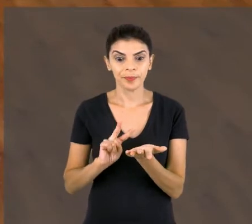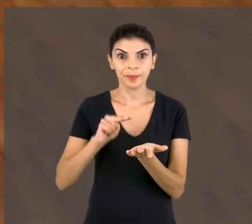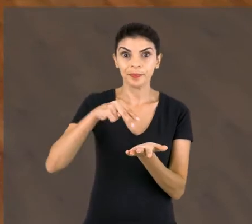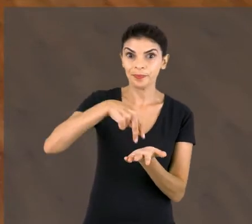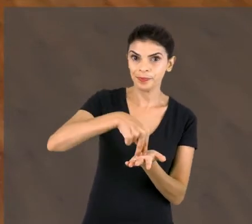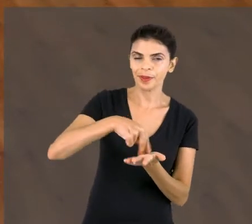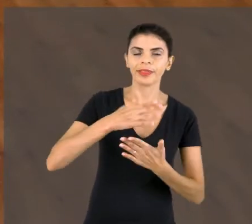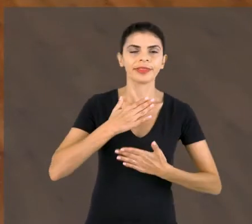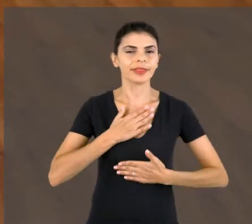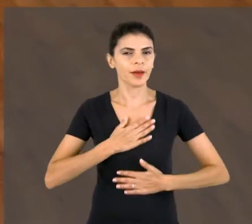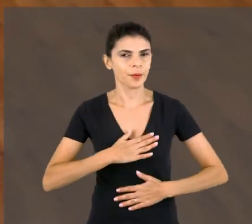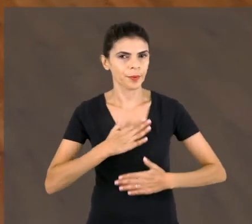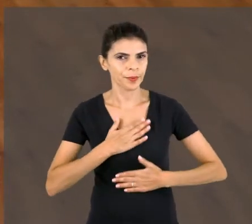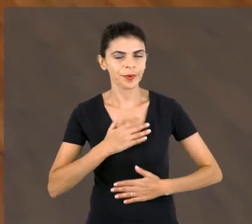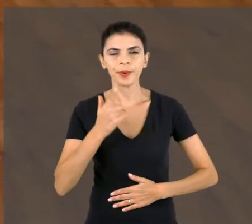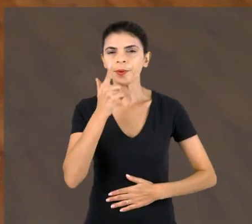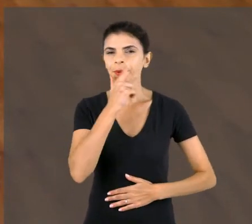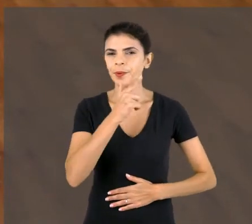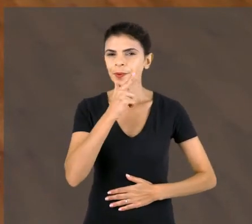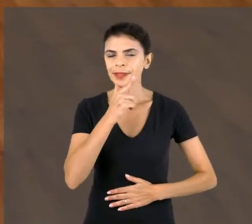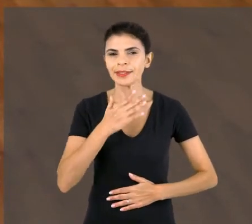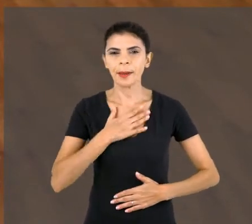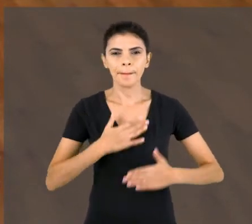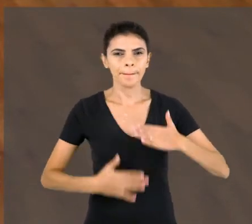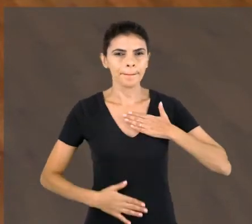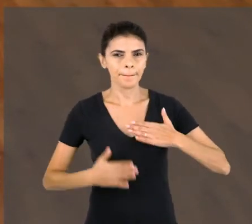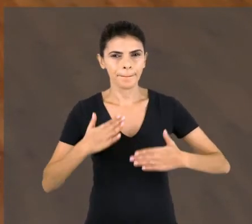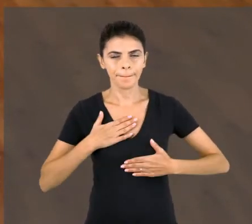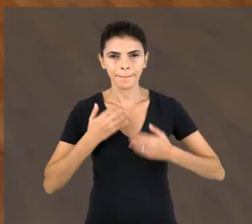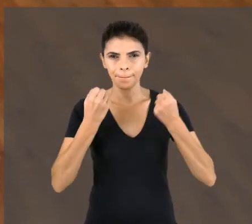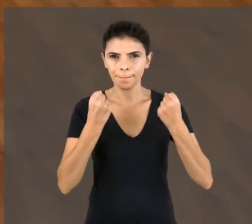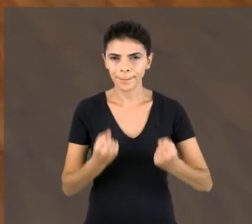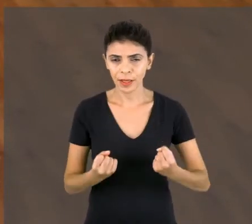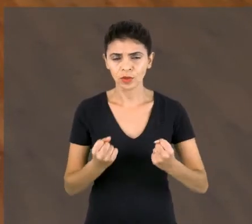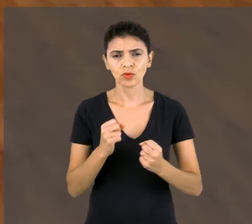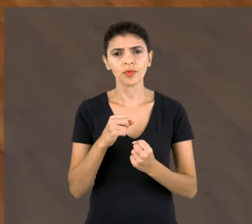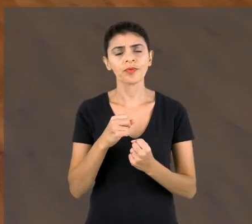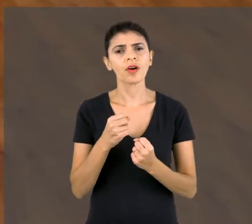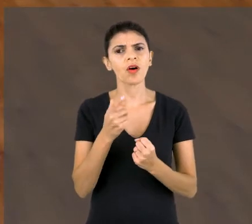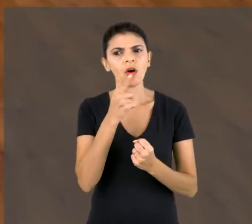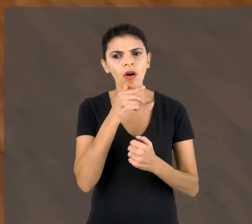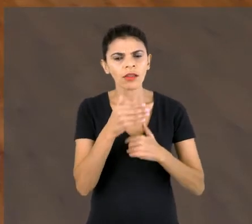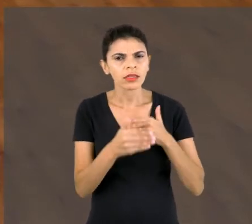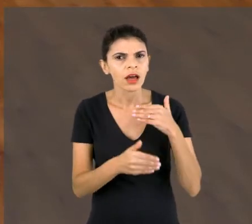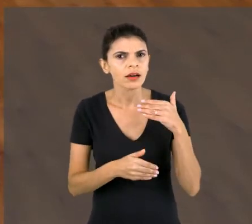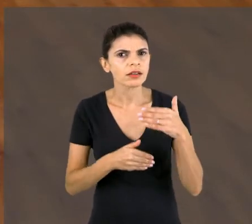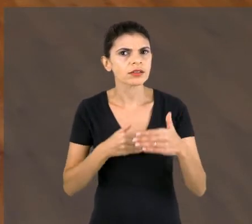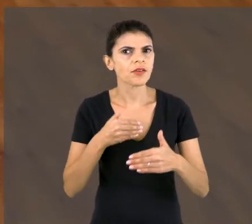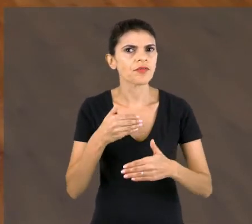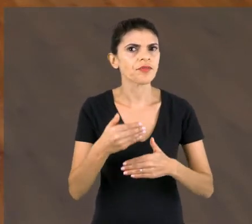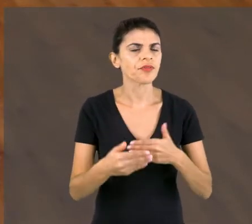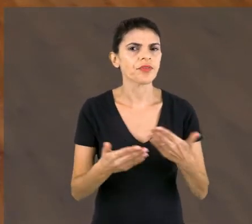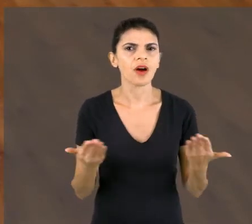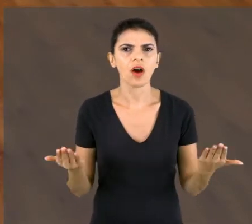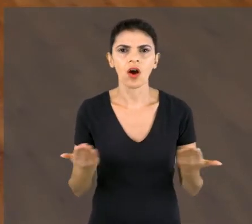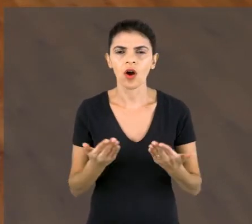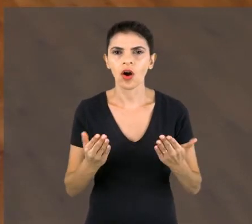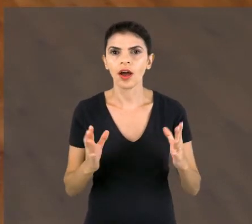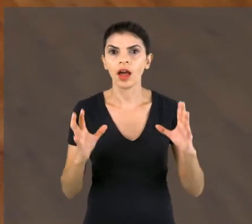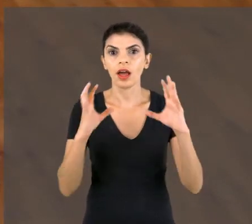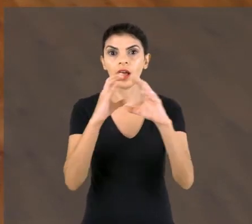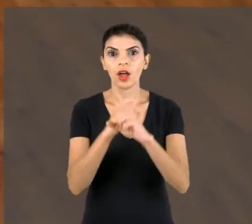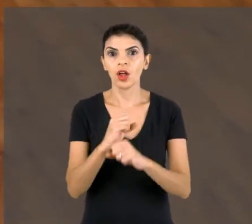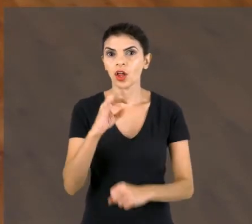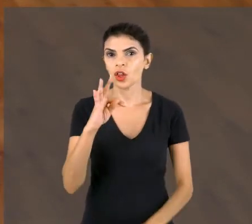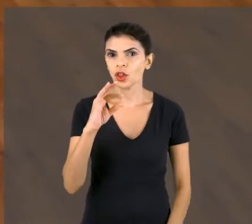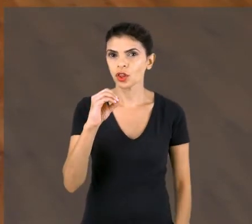mão tranquila, já está conseguindo transferir o peso frente e trás e começando a desenvolver para o